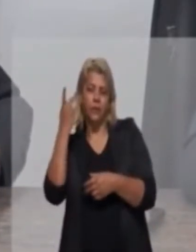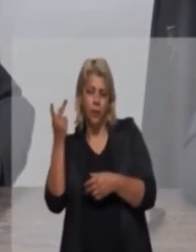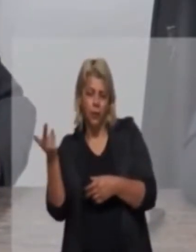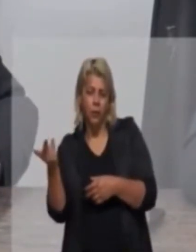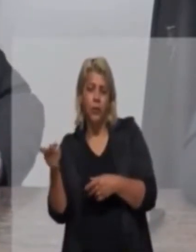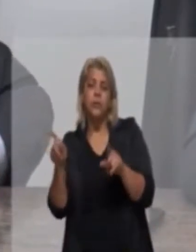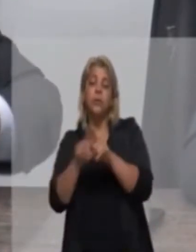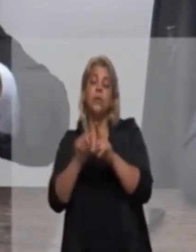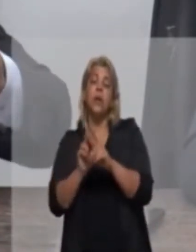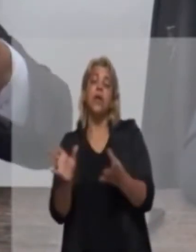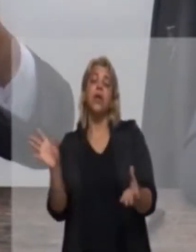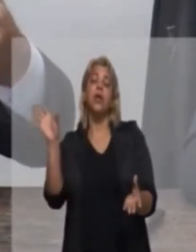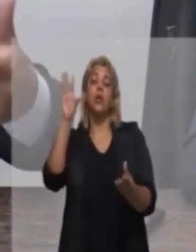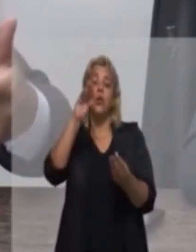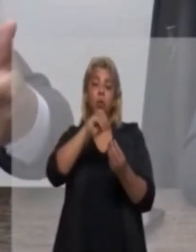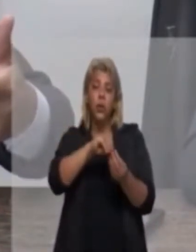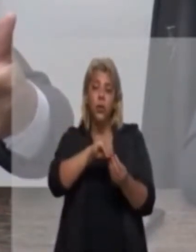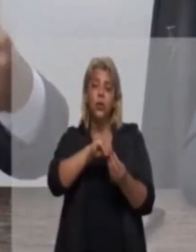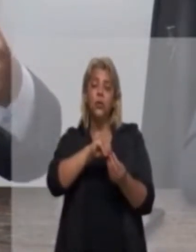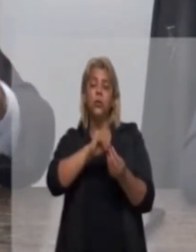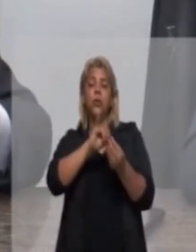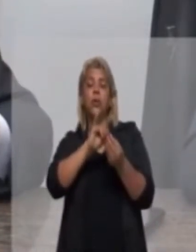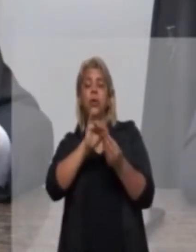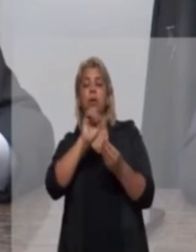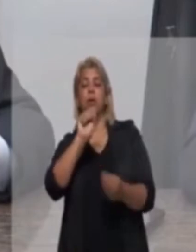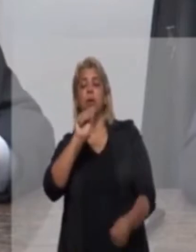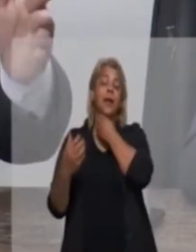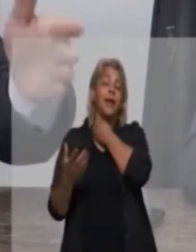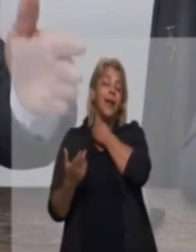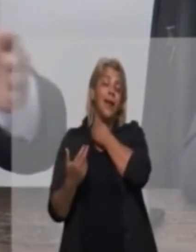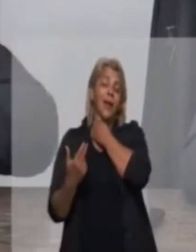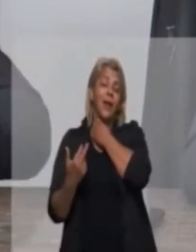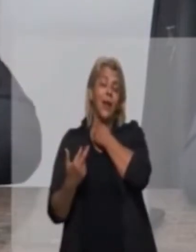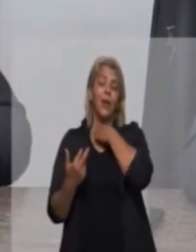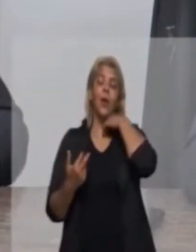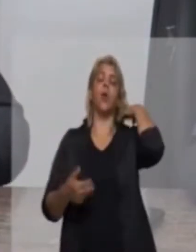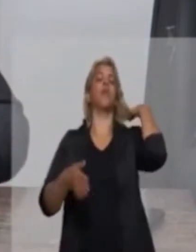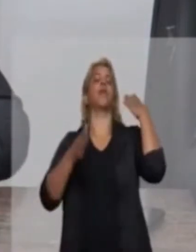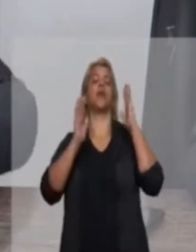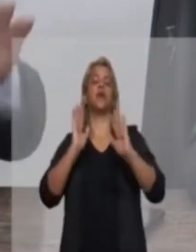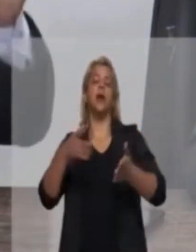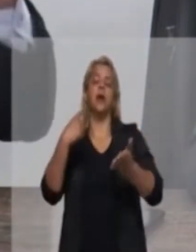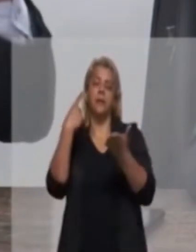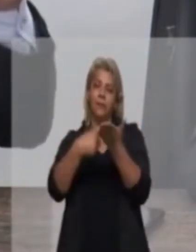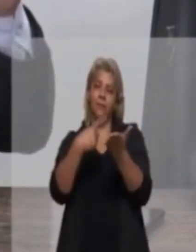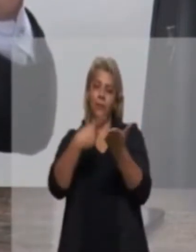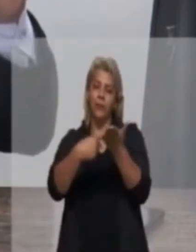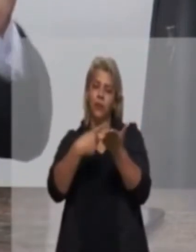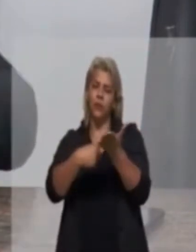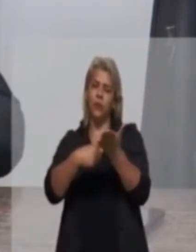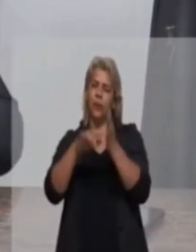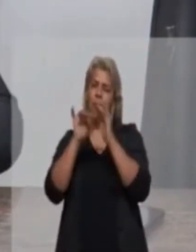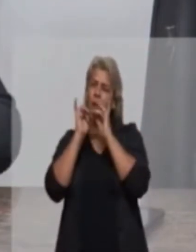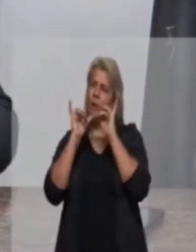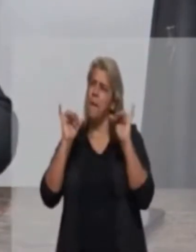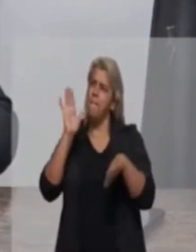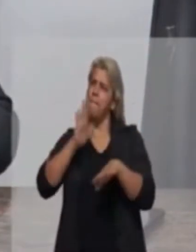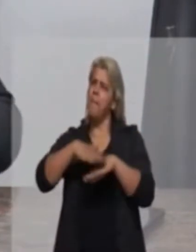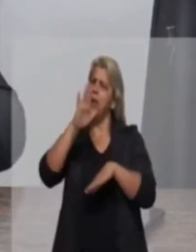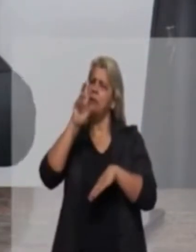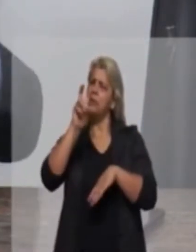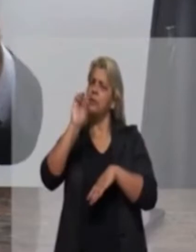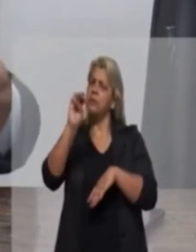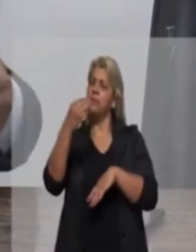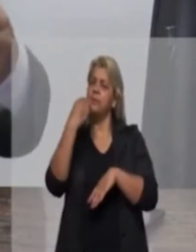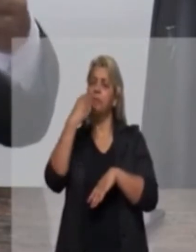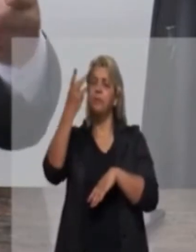também a o Iamspe que nós lutamos aqui nesta casa anunciado aí mais de cinco milhões para que